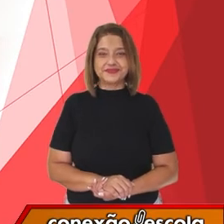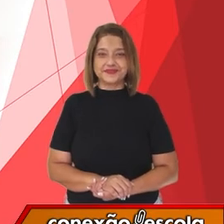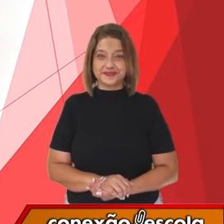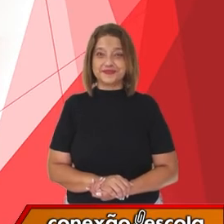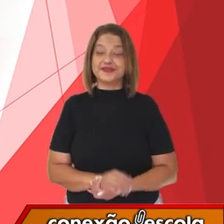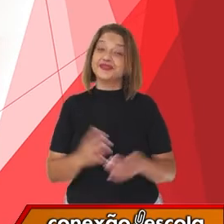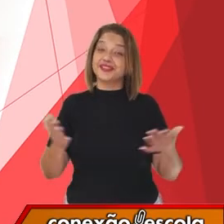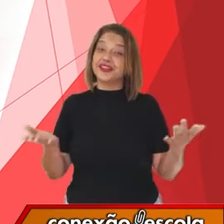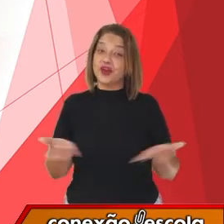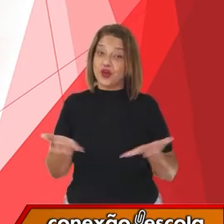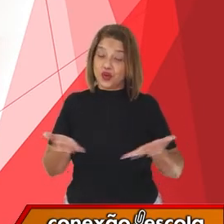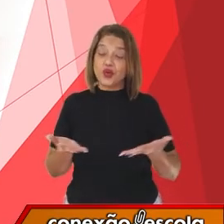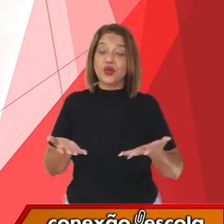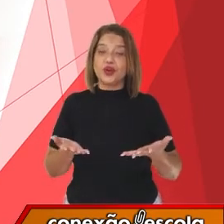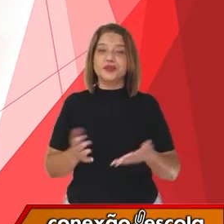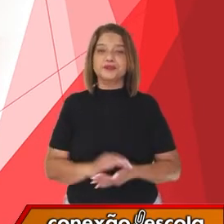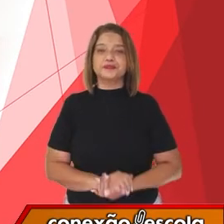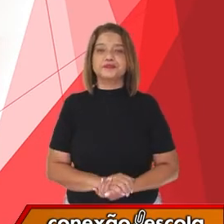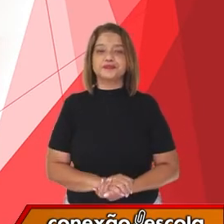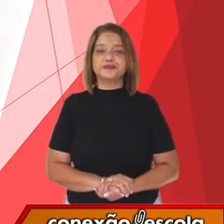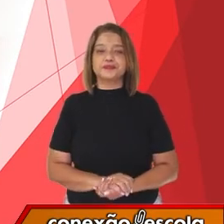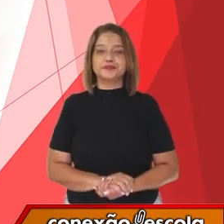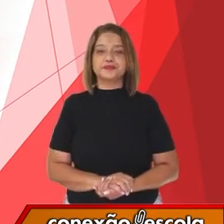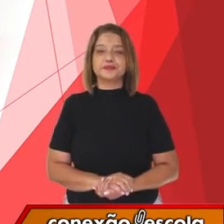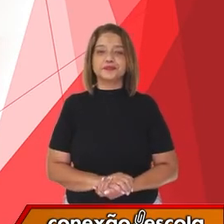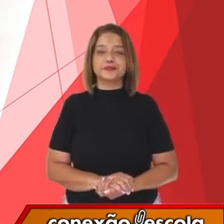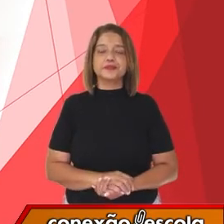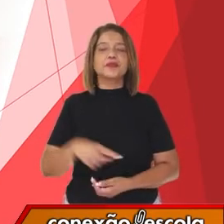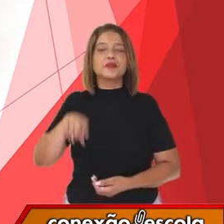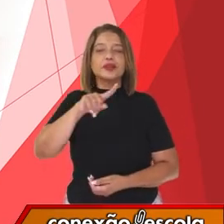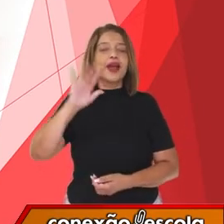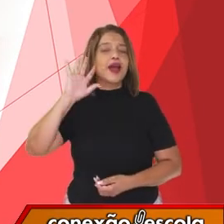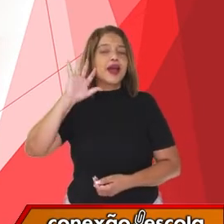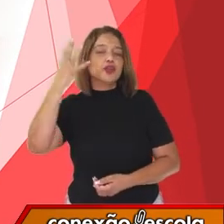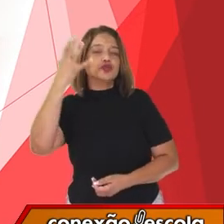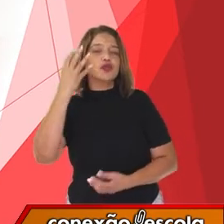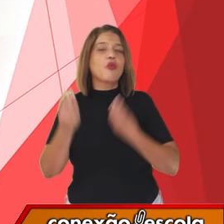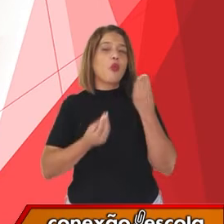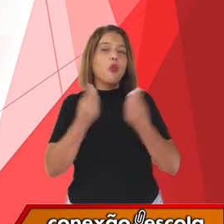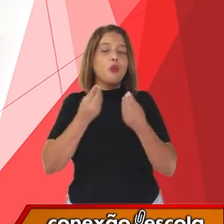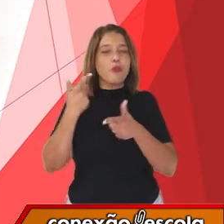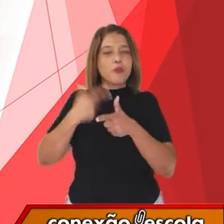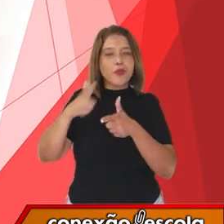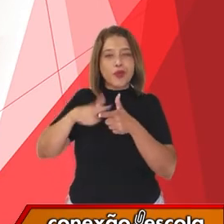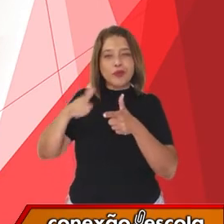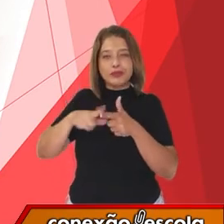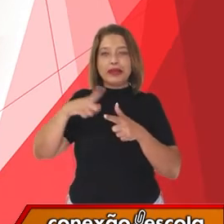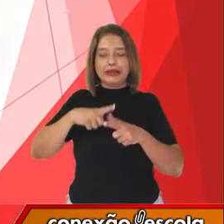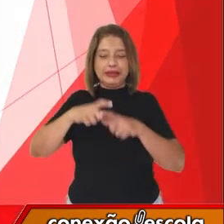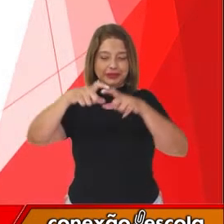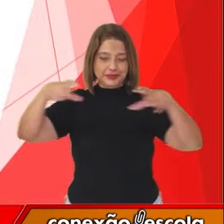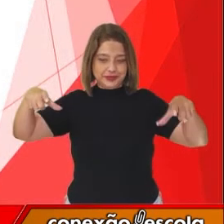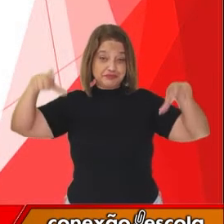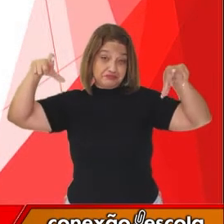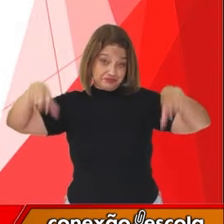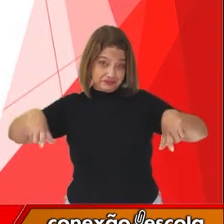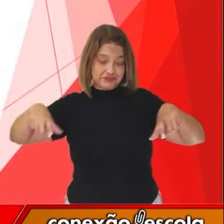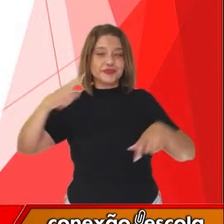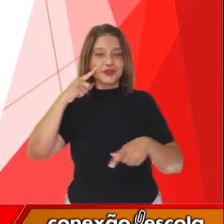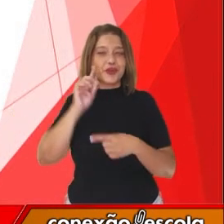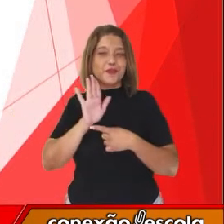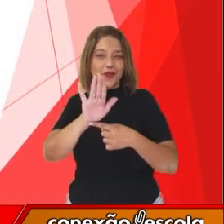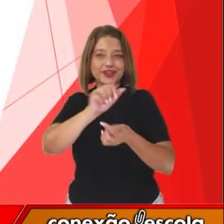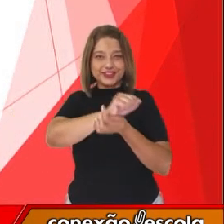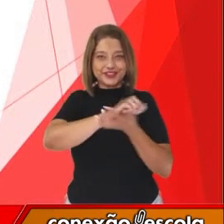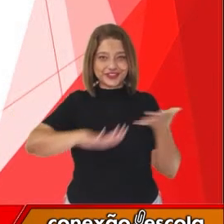Bom, agora nós vamos resolver um problema de tênis. Veja a atividade a seguir.